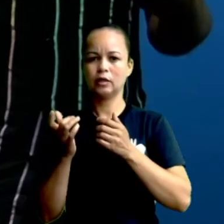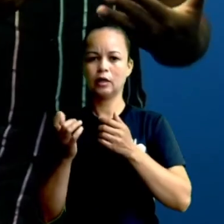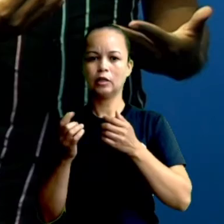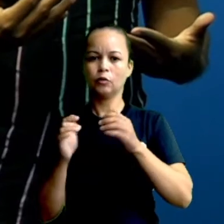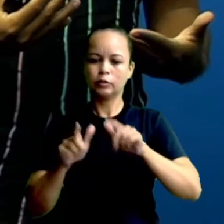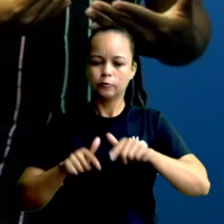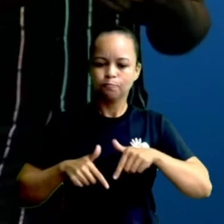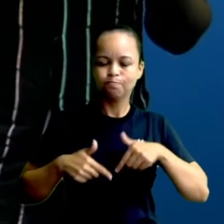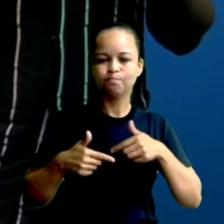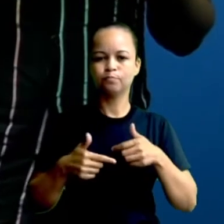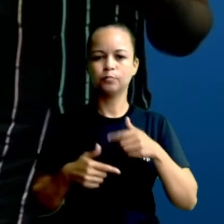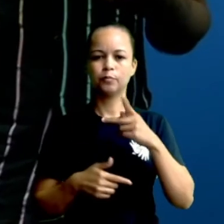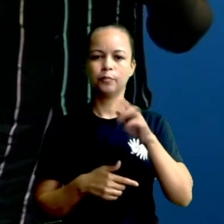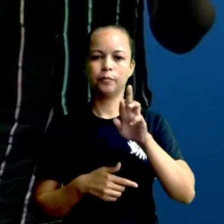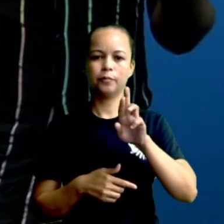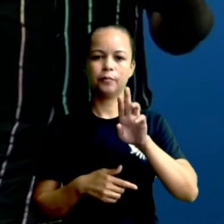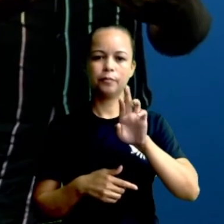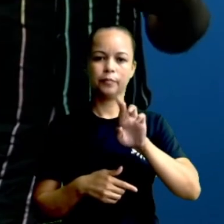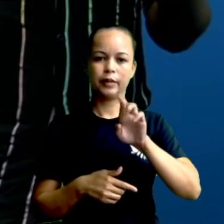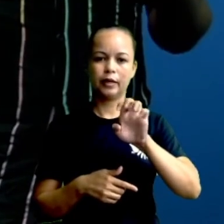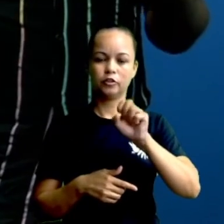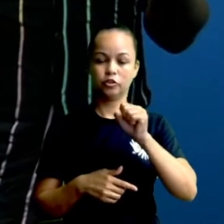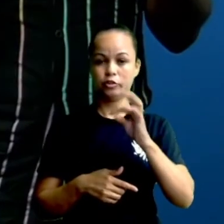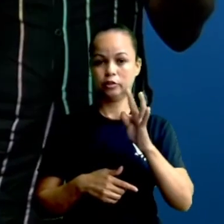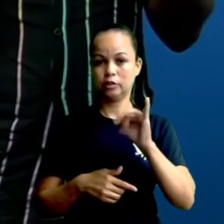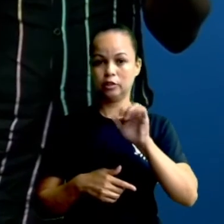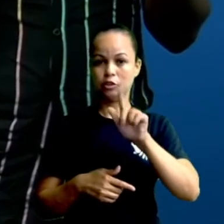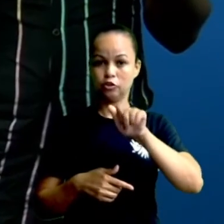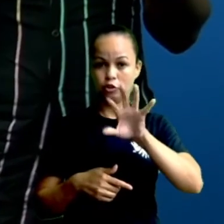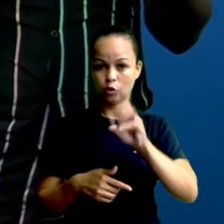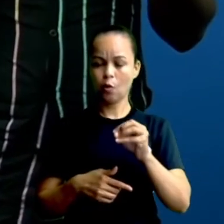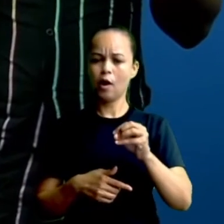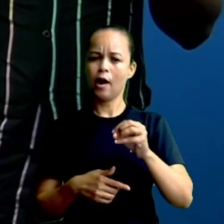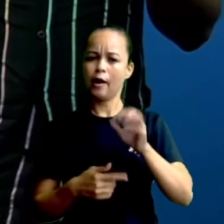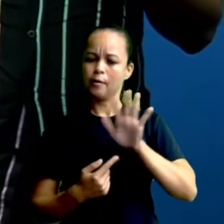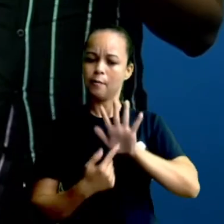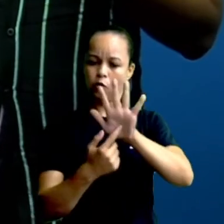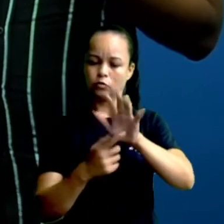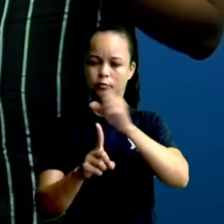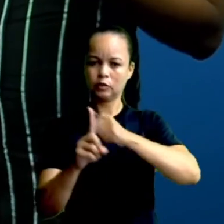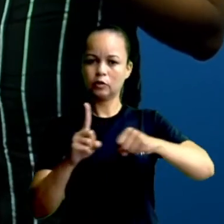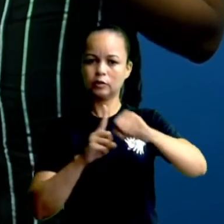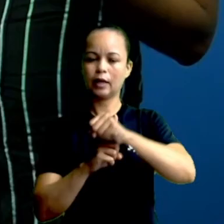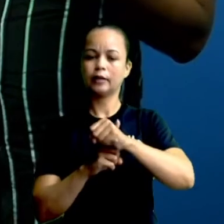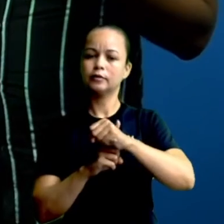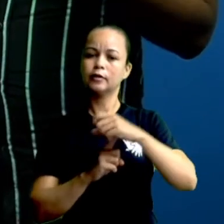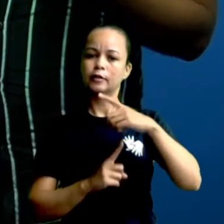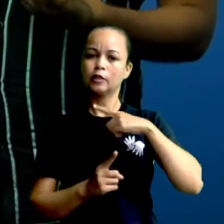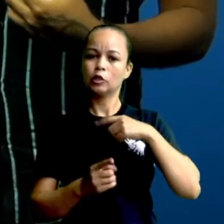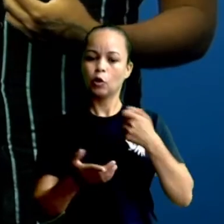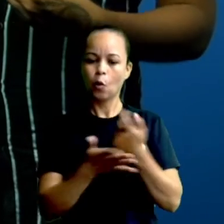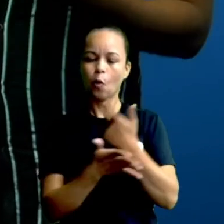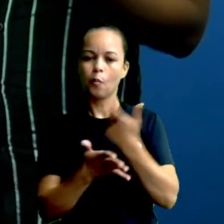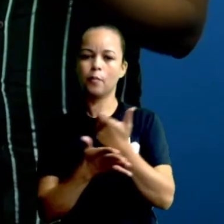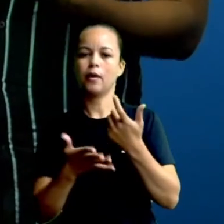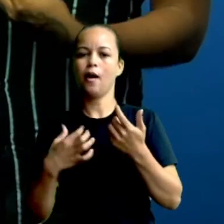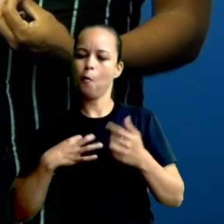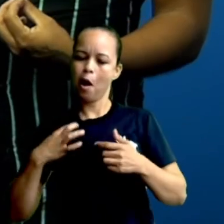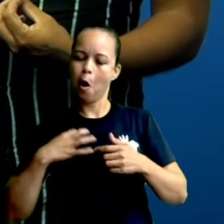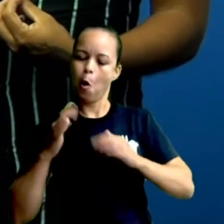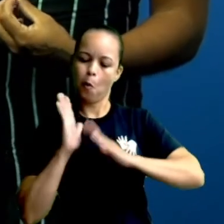de prestígio. Você mostrava para a sociedade que você tinha condições para poder comprar uma roupa tingida,